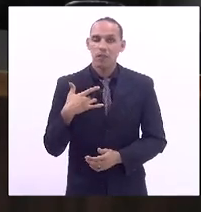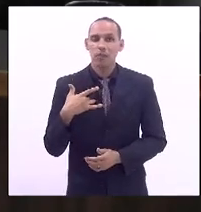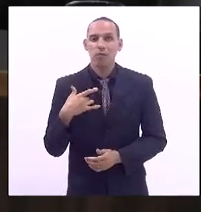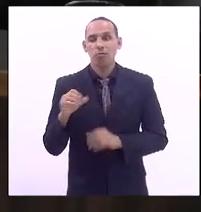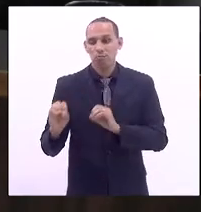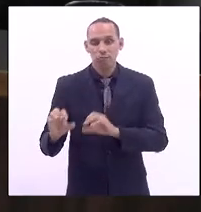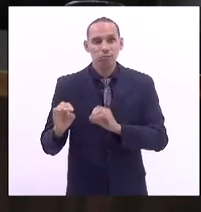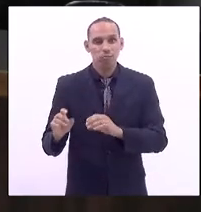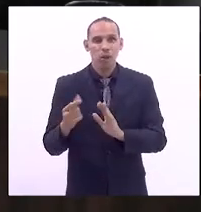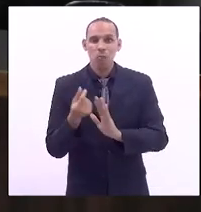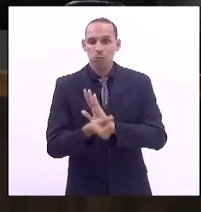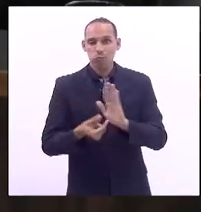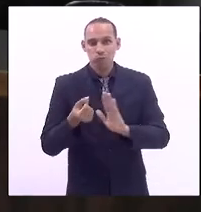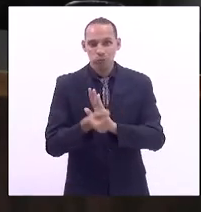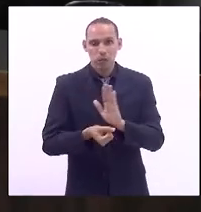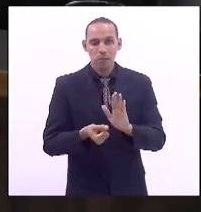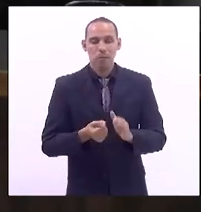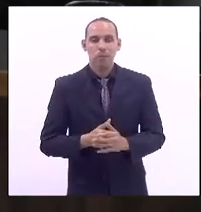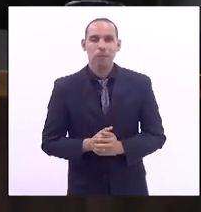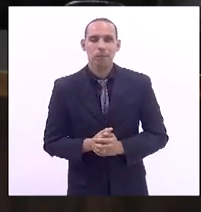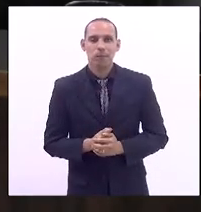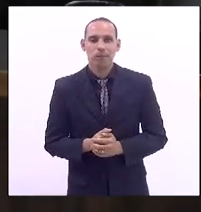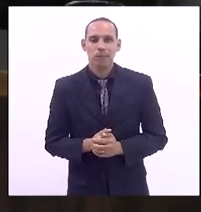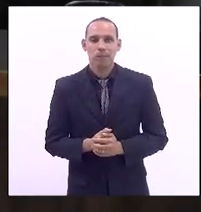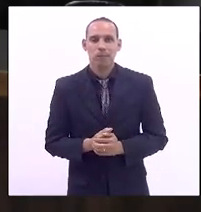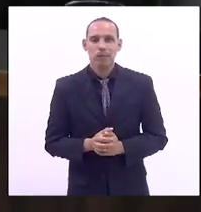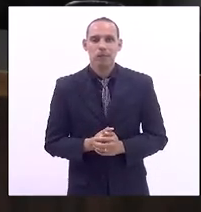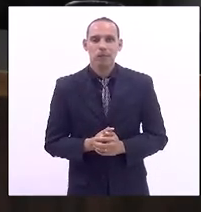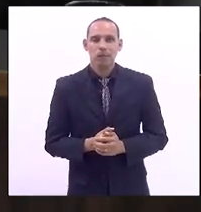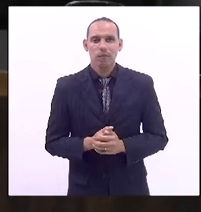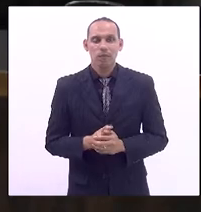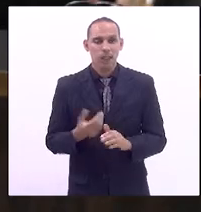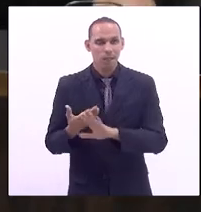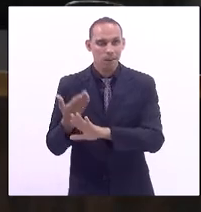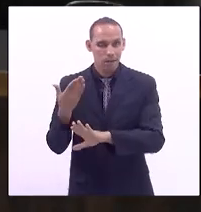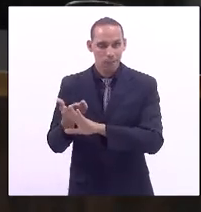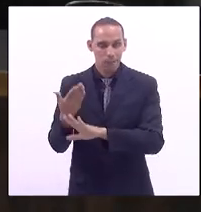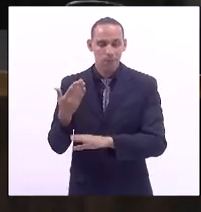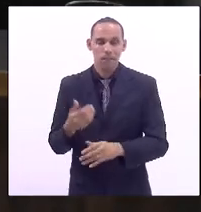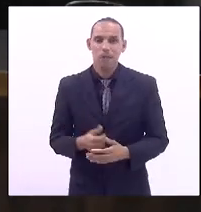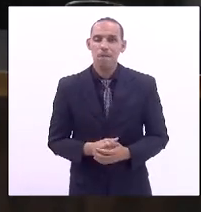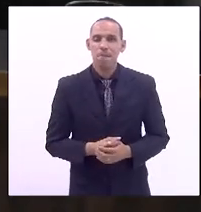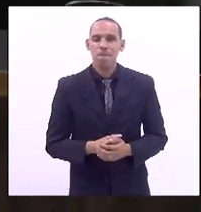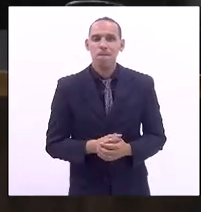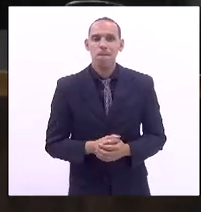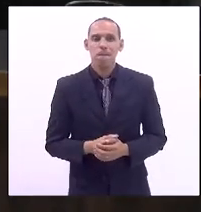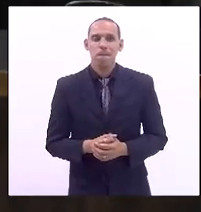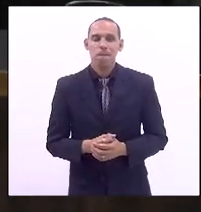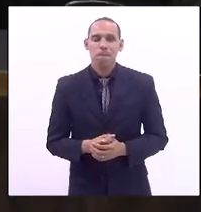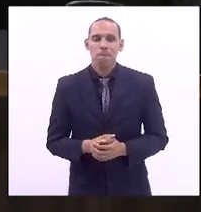educação e orçamento e eu antes de colher o parecer